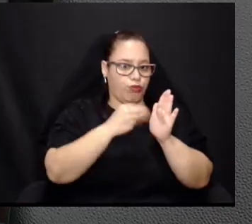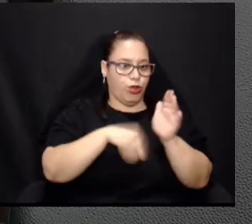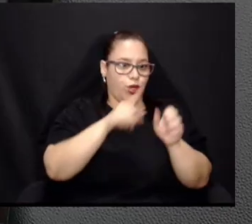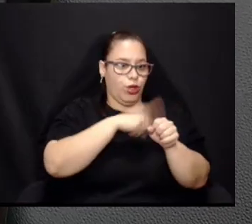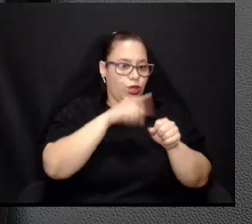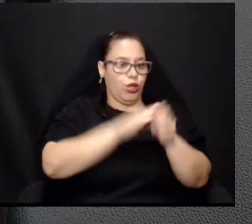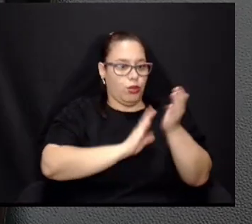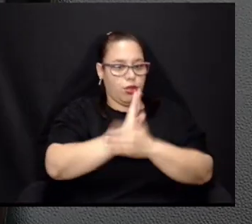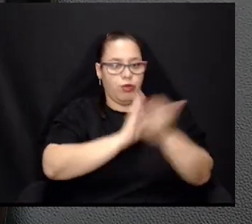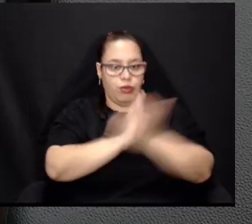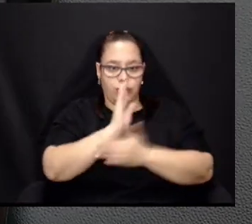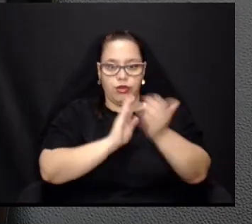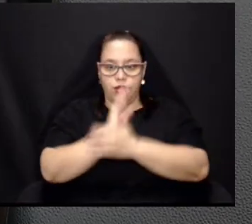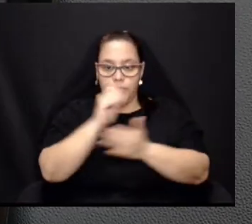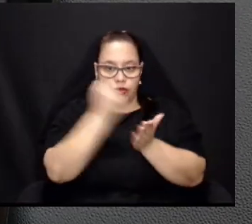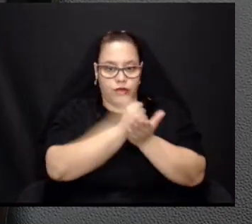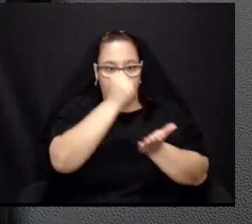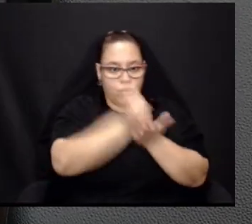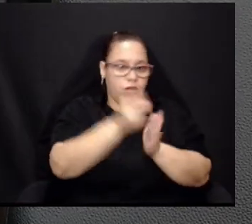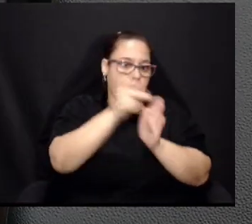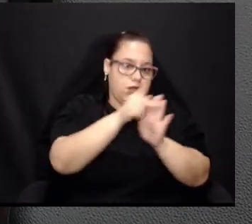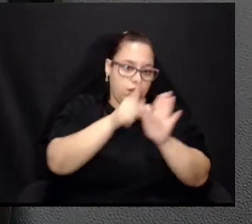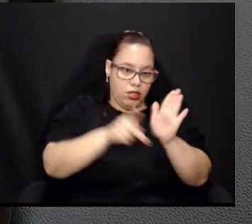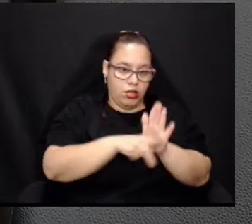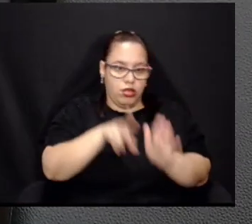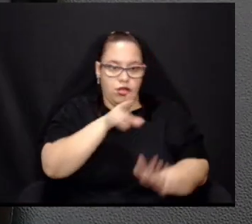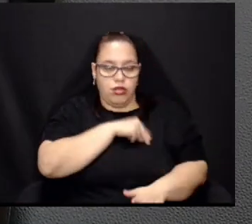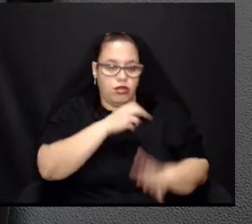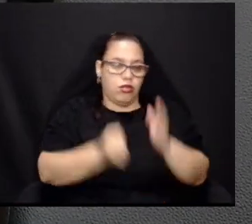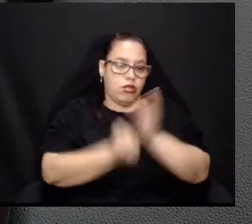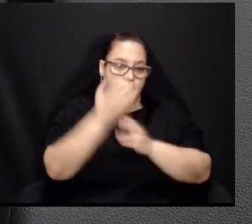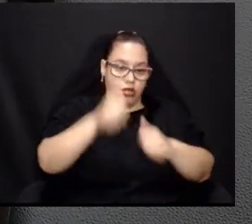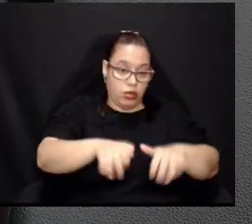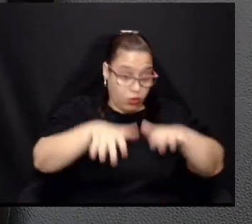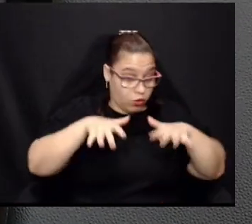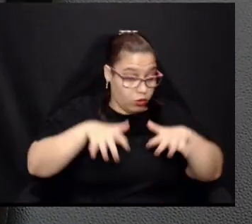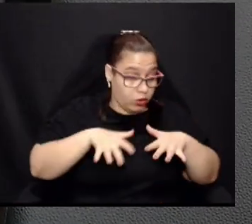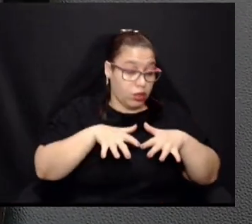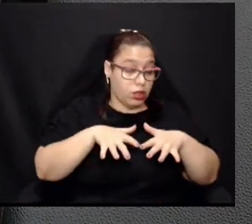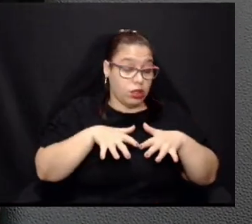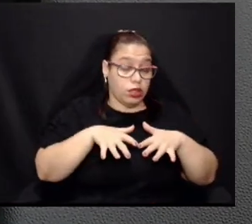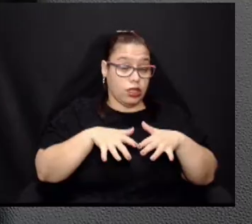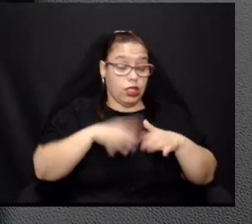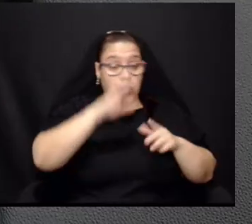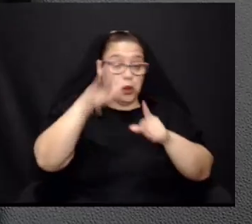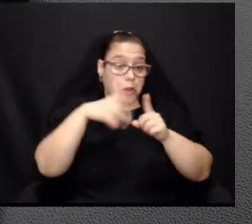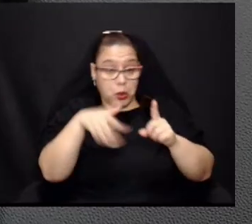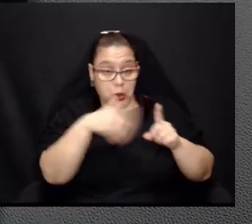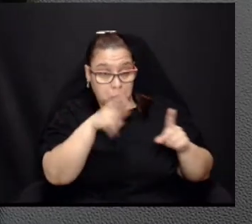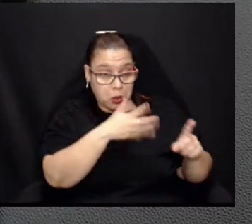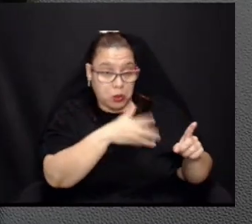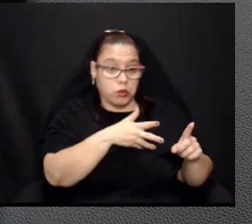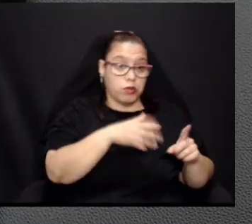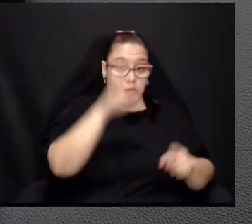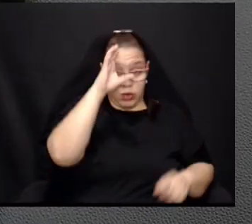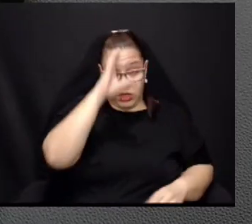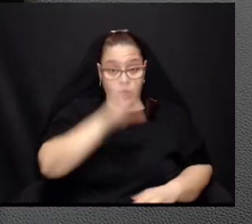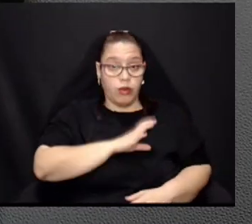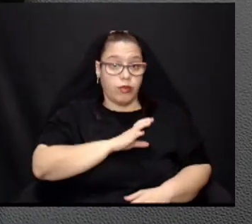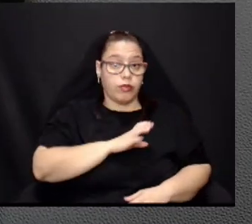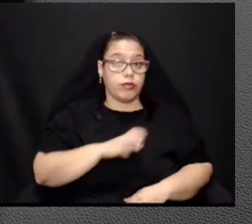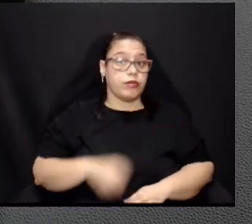aprovando, protocolando projetos, criando audiências, homenageando os cidadãos.